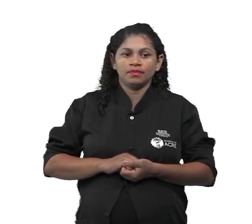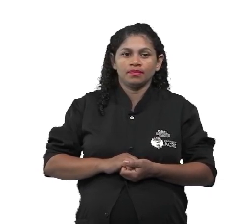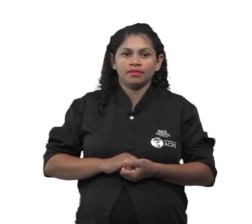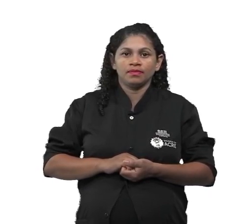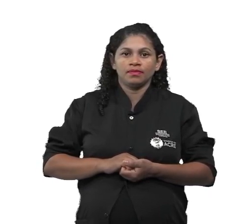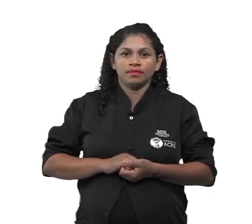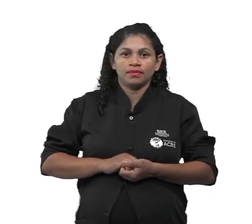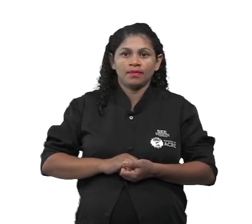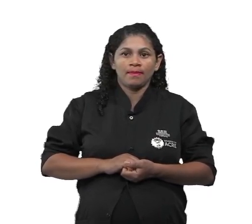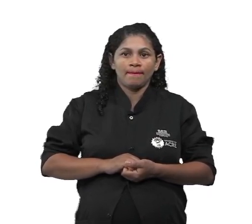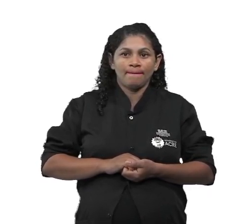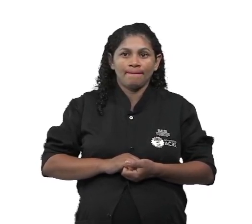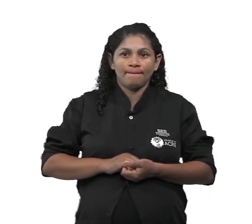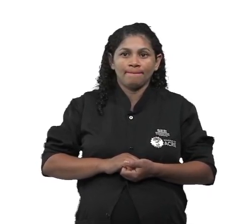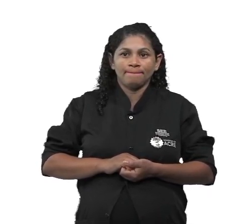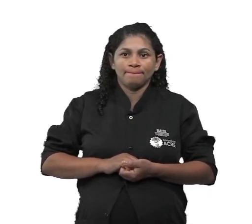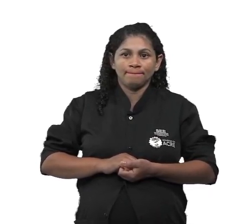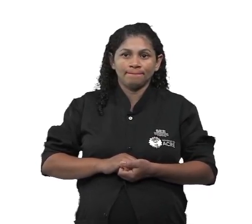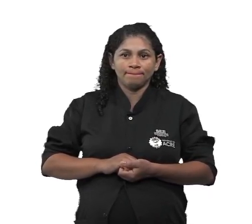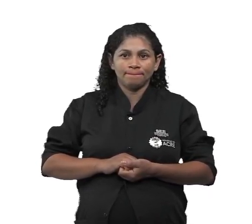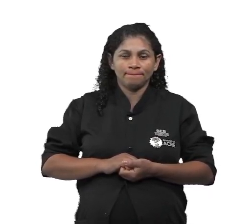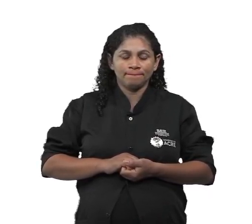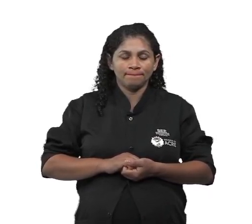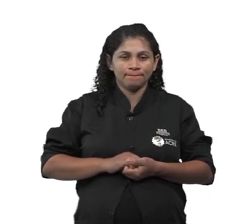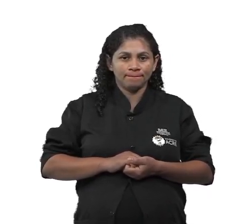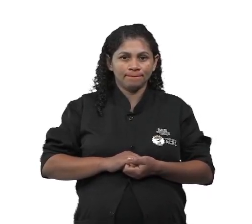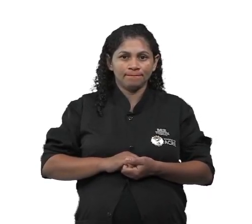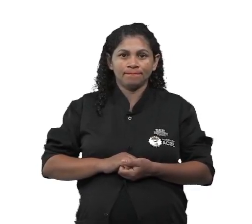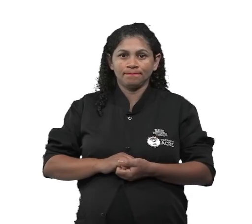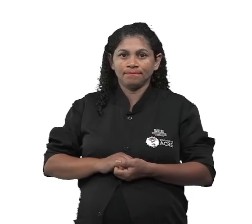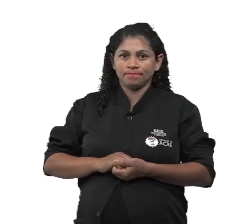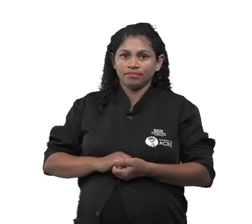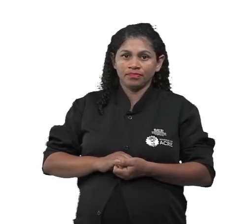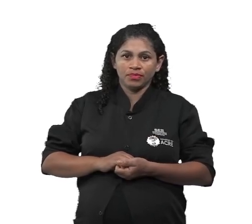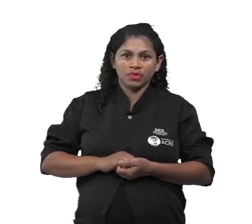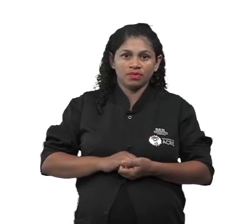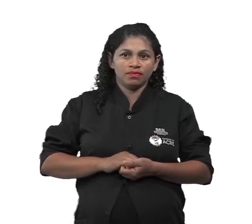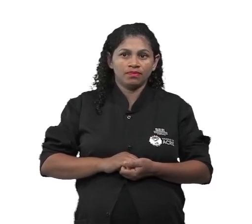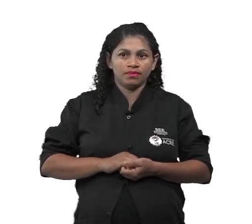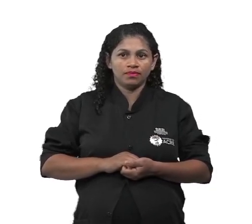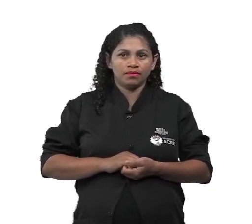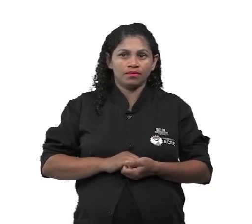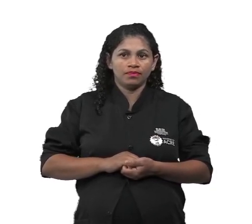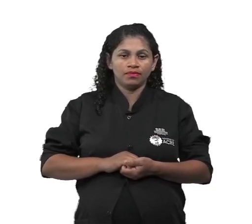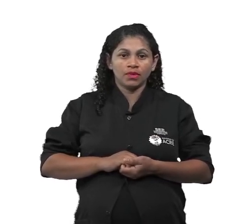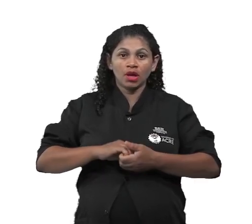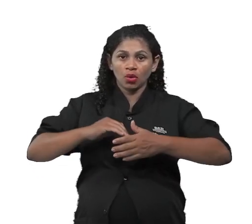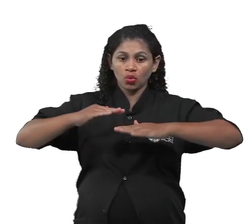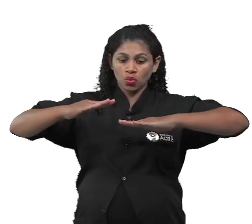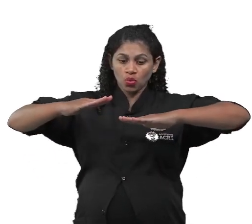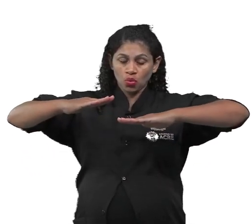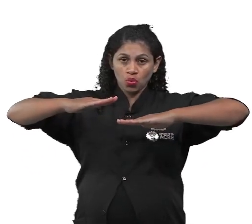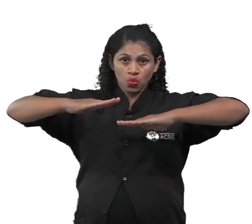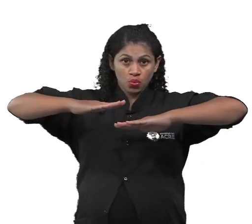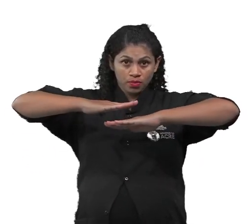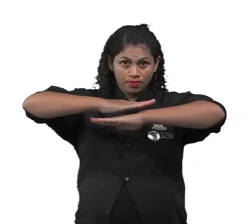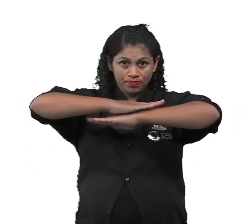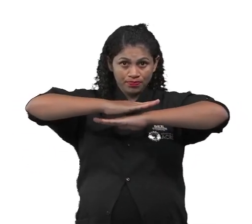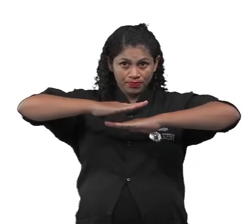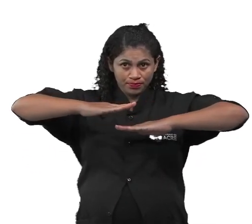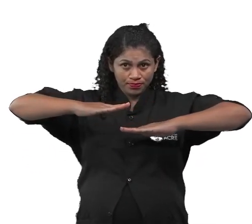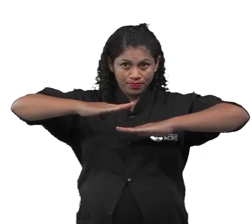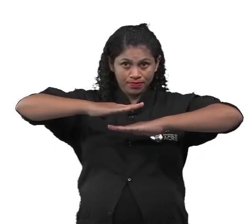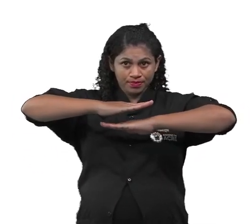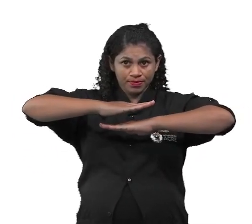Aqui. Quando você retira isso e você pega um plano beta, intersecta tanto a esfera